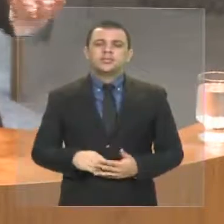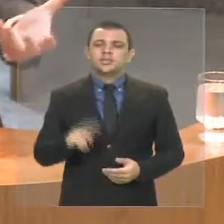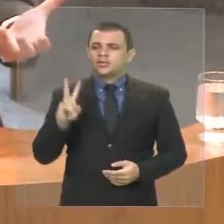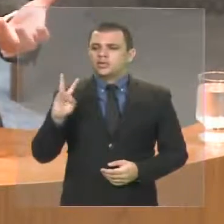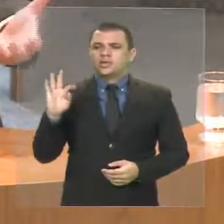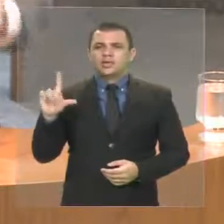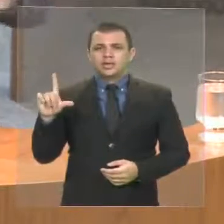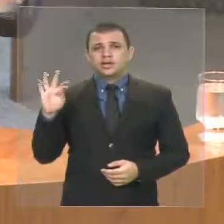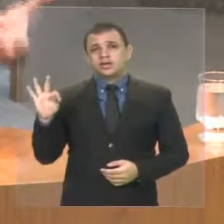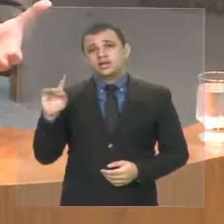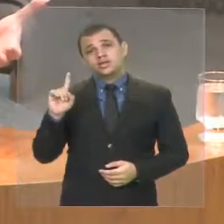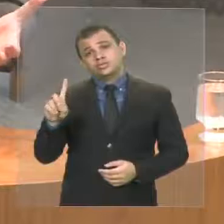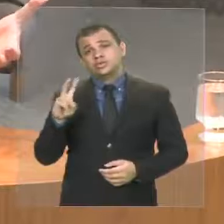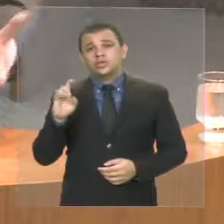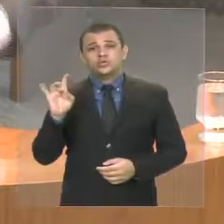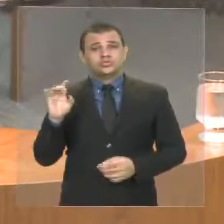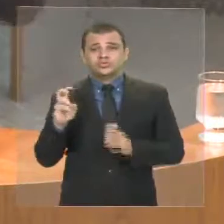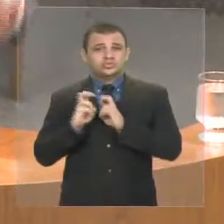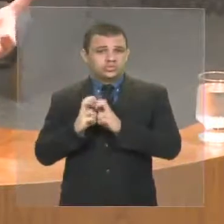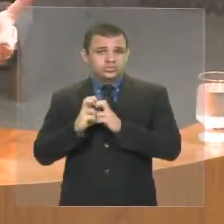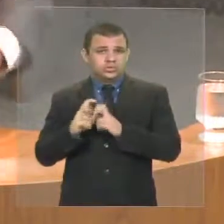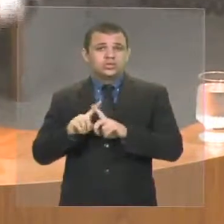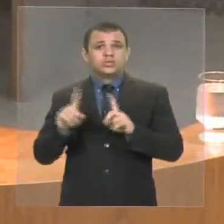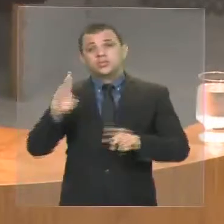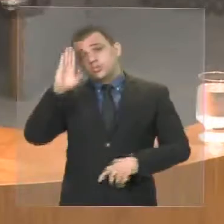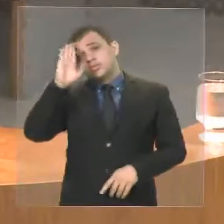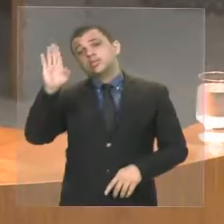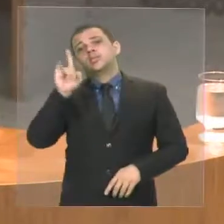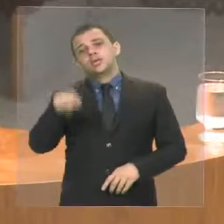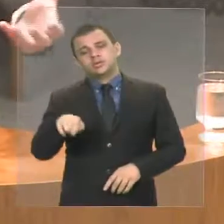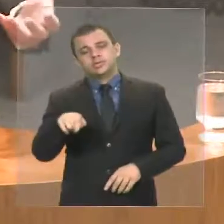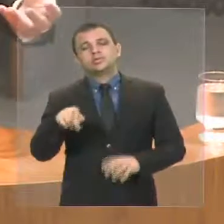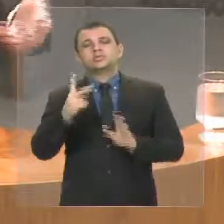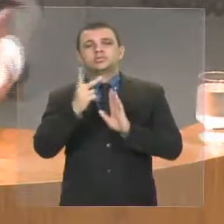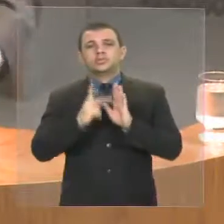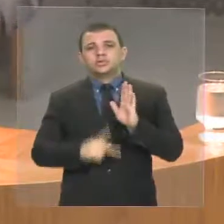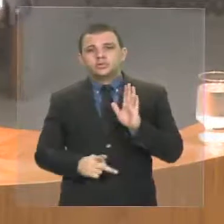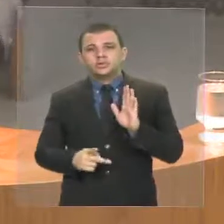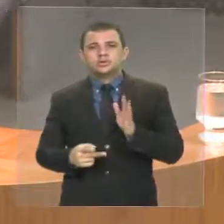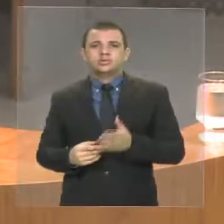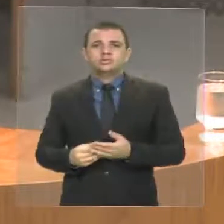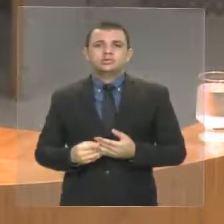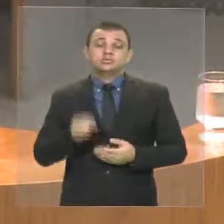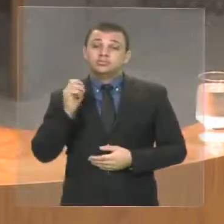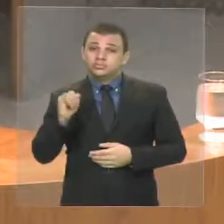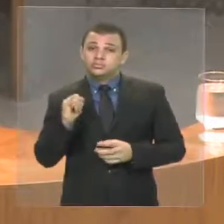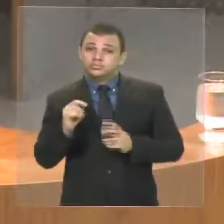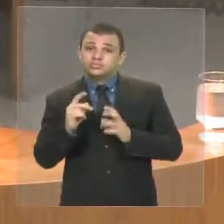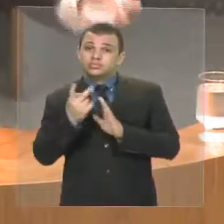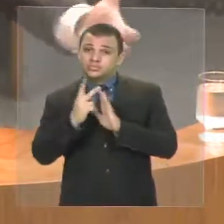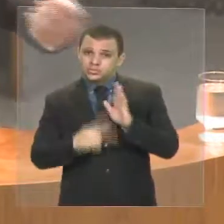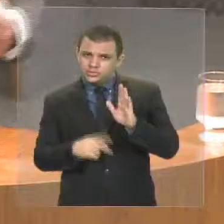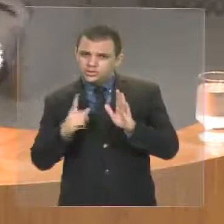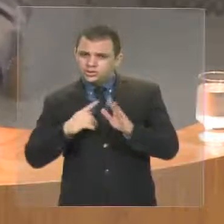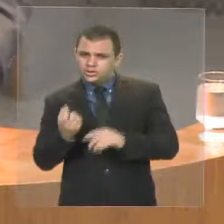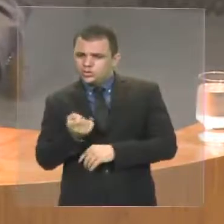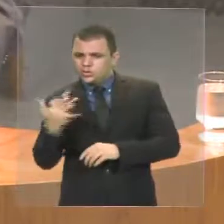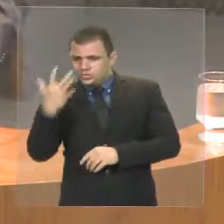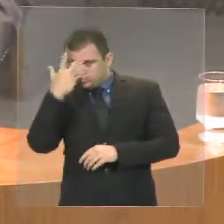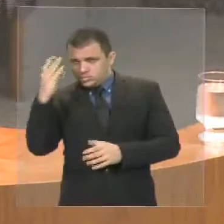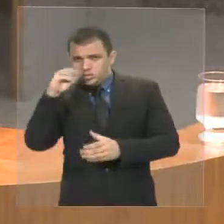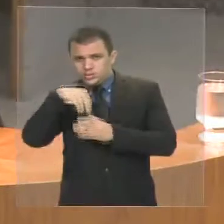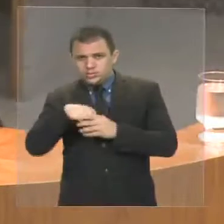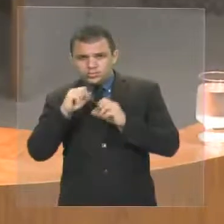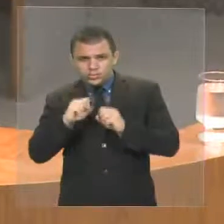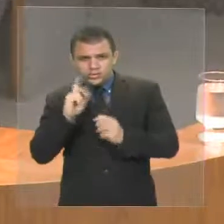um veículo. O importante é o projeto, é a concepção do projeto, se realmente ele vai transportar a quantidade de gente necessária,